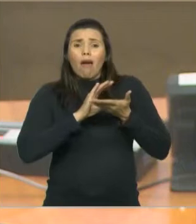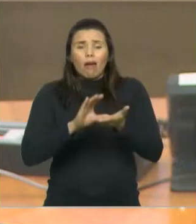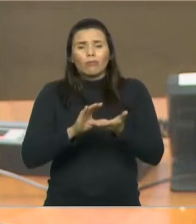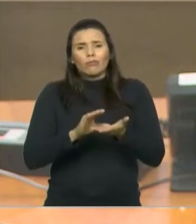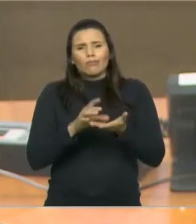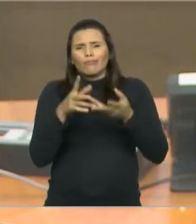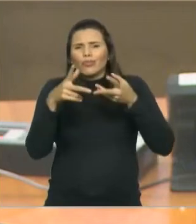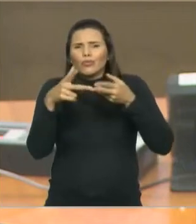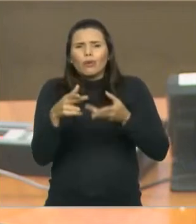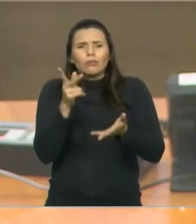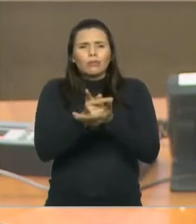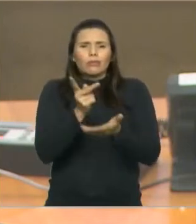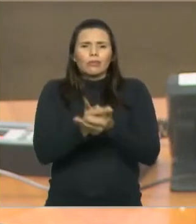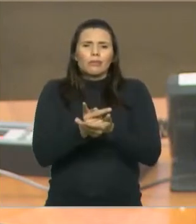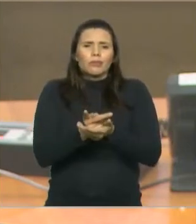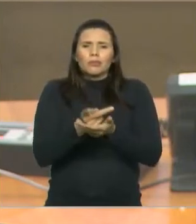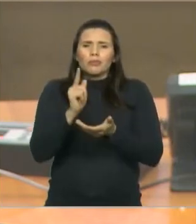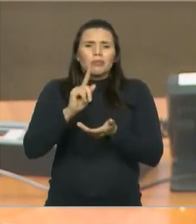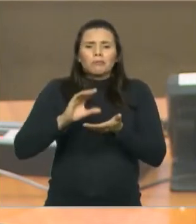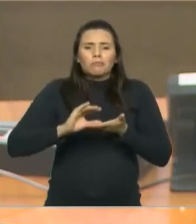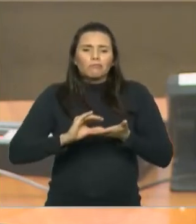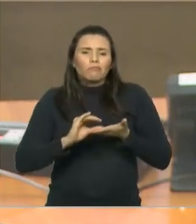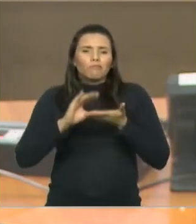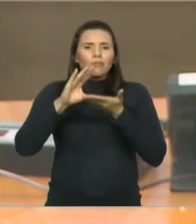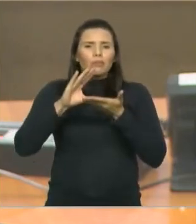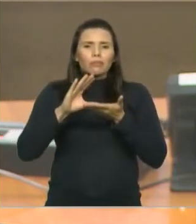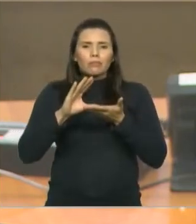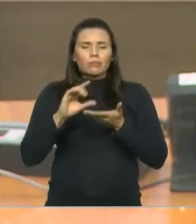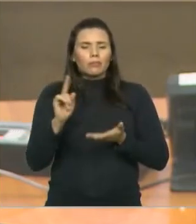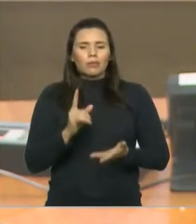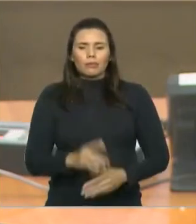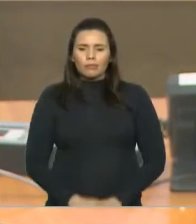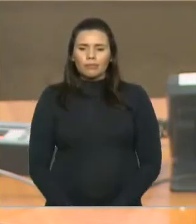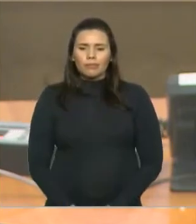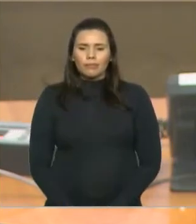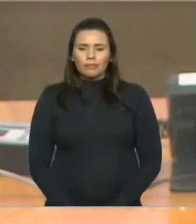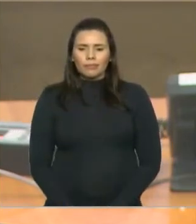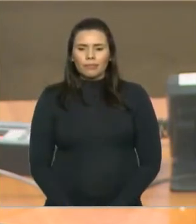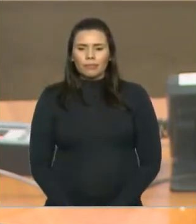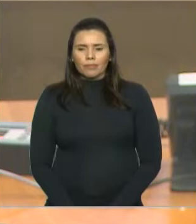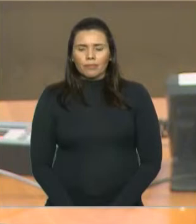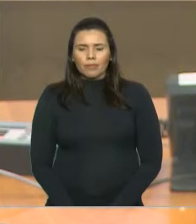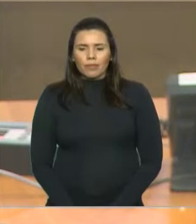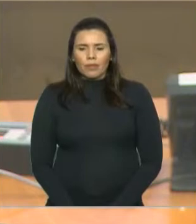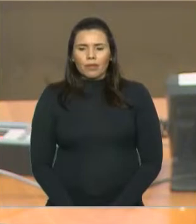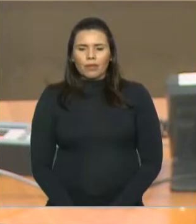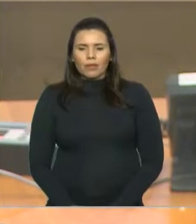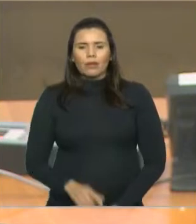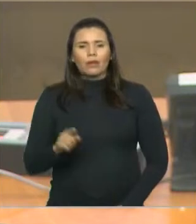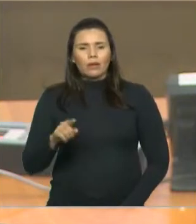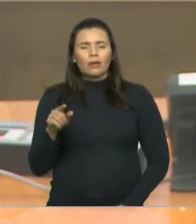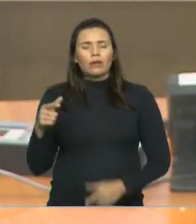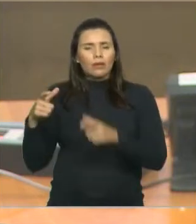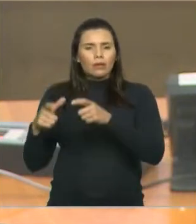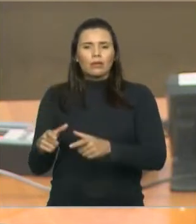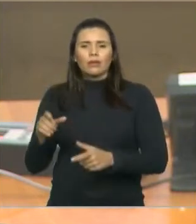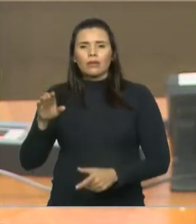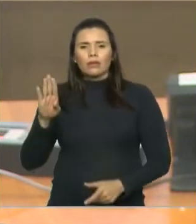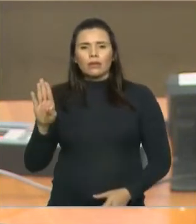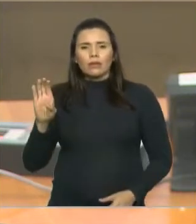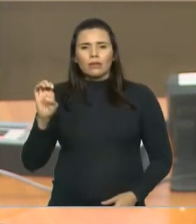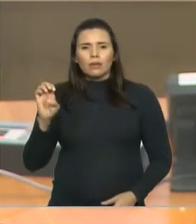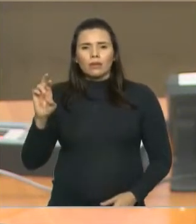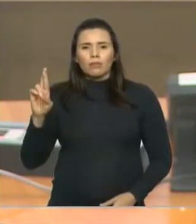custo da UPA, a UPA passa... A gente quase dobrou o atendimento da UPA Bernardo Saião, que é a nossa UPA lá em